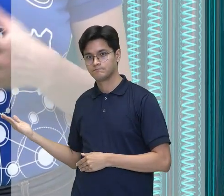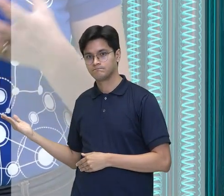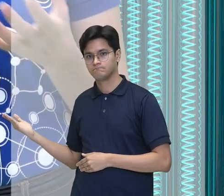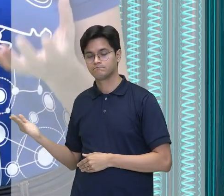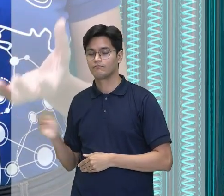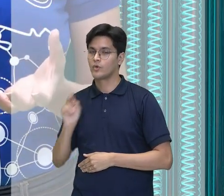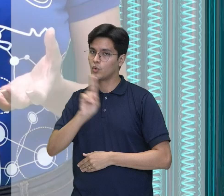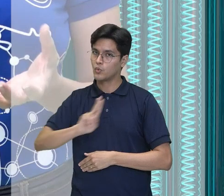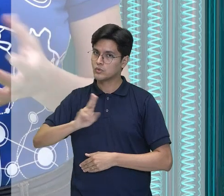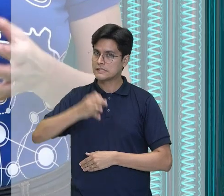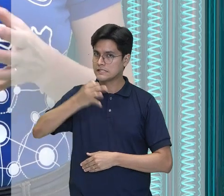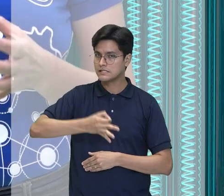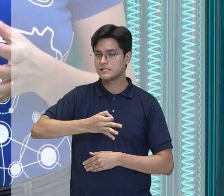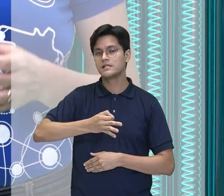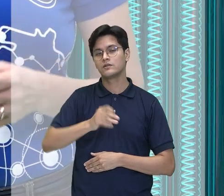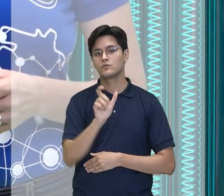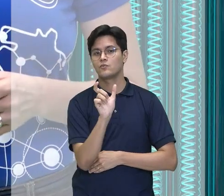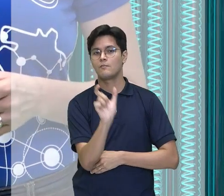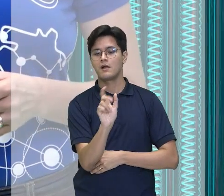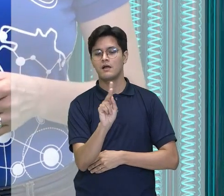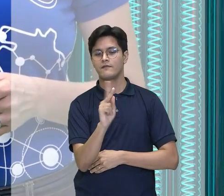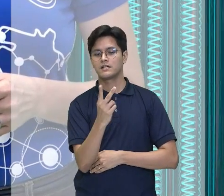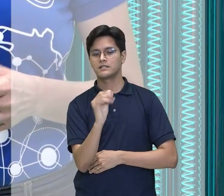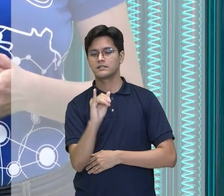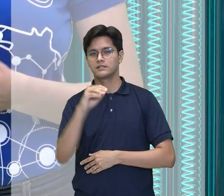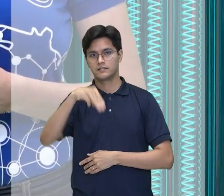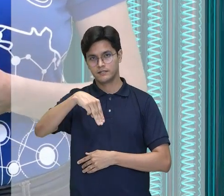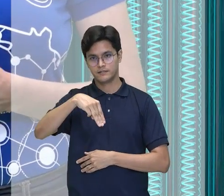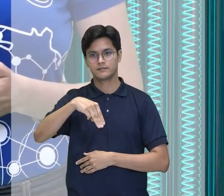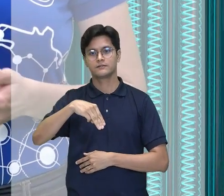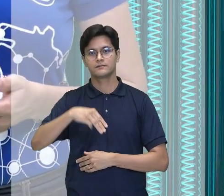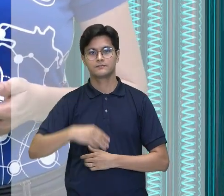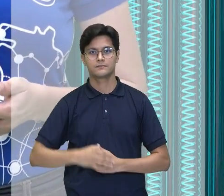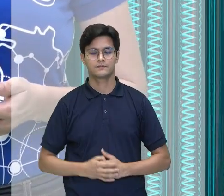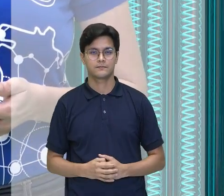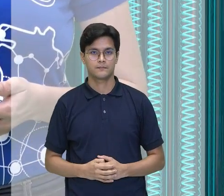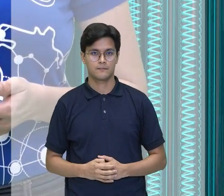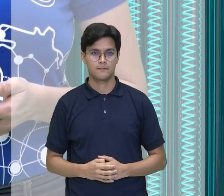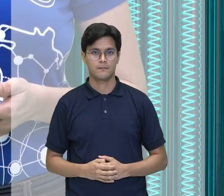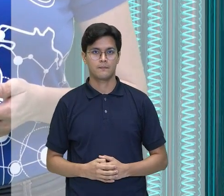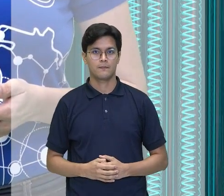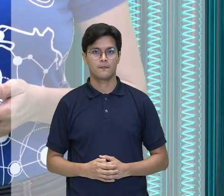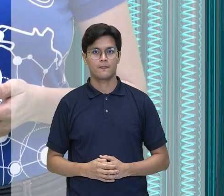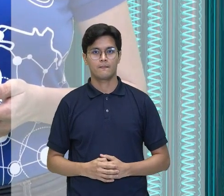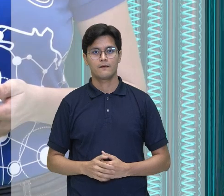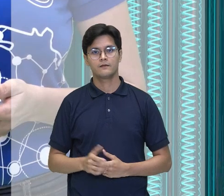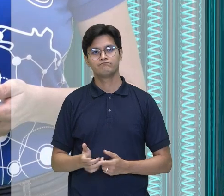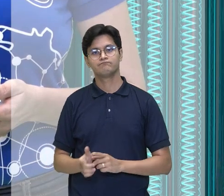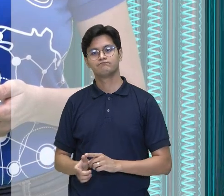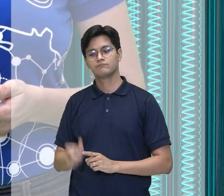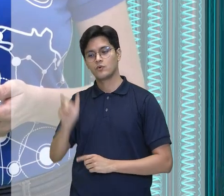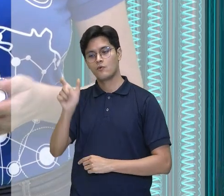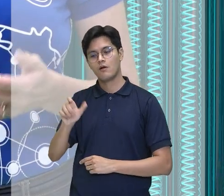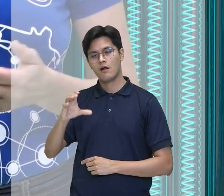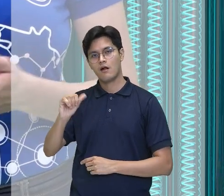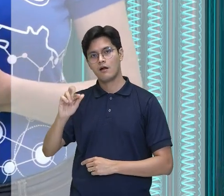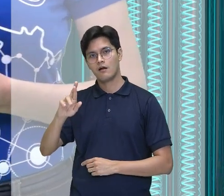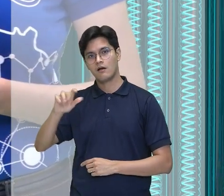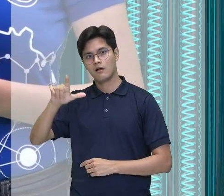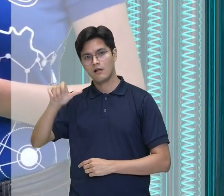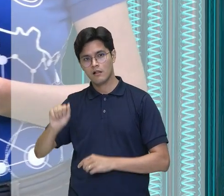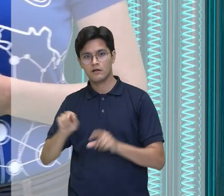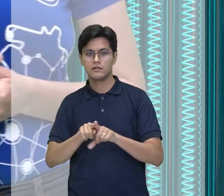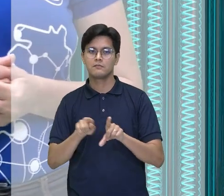a rapazes, aos meninos, a homens, né? Vou falar o him. Carla sings to him, she plays with him,